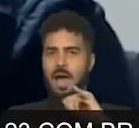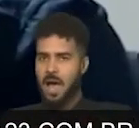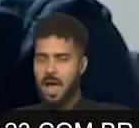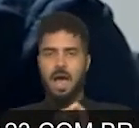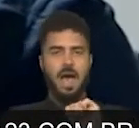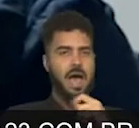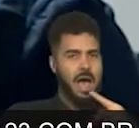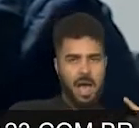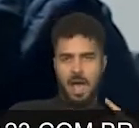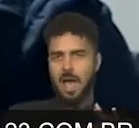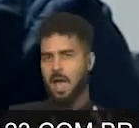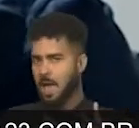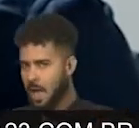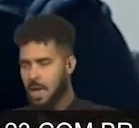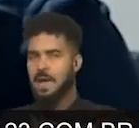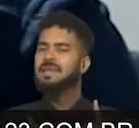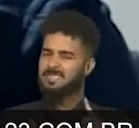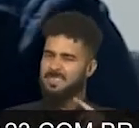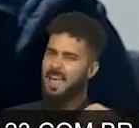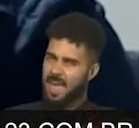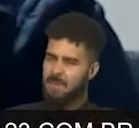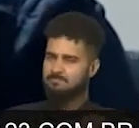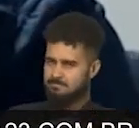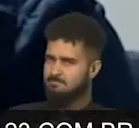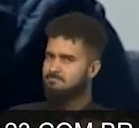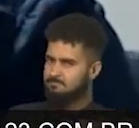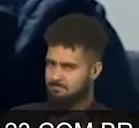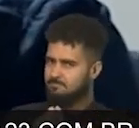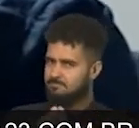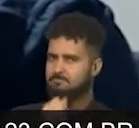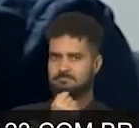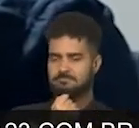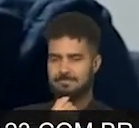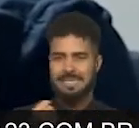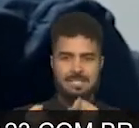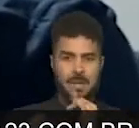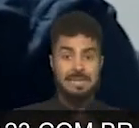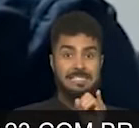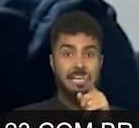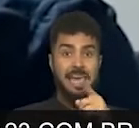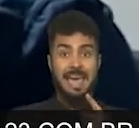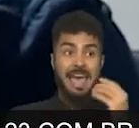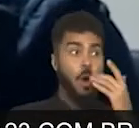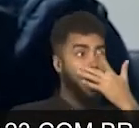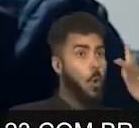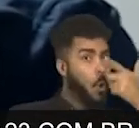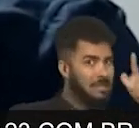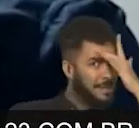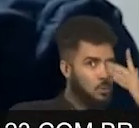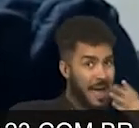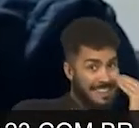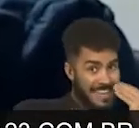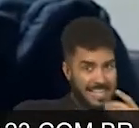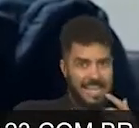sociais, elas já fornecem esse mecanismo, né? Que é, uma vez que você tenta fazer o acesso de um